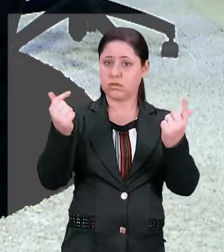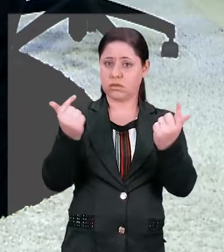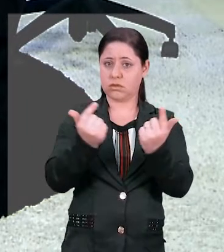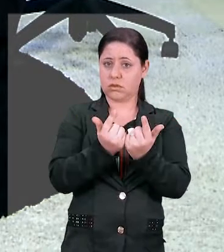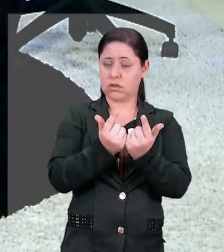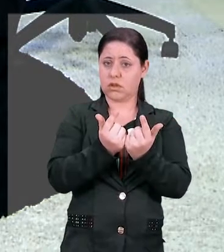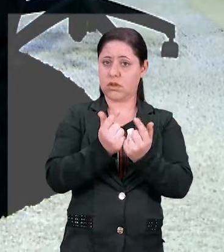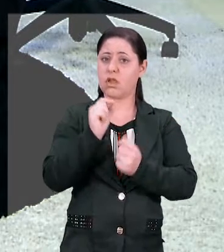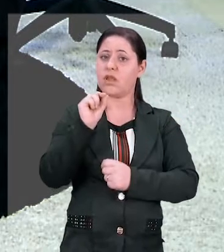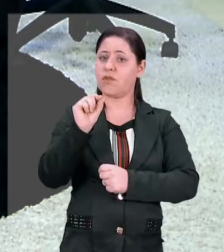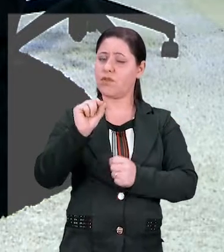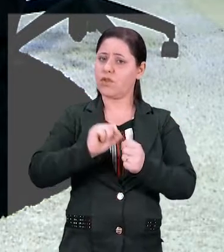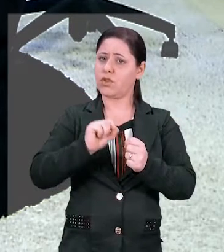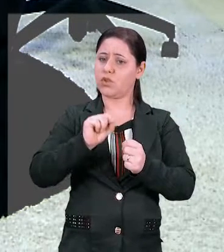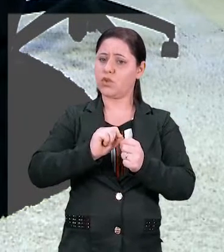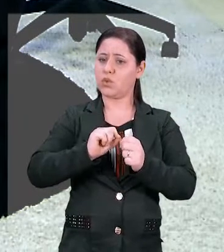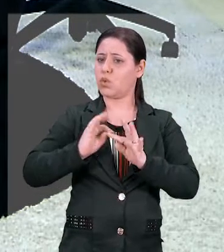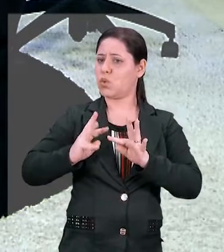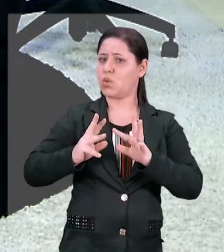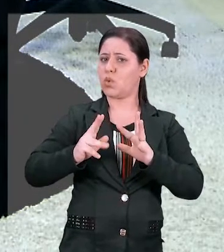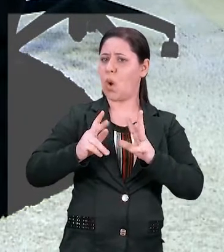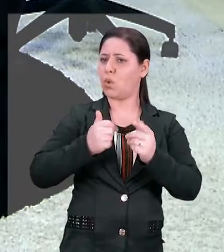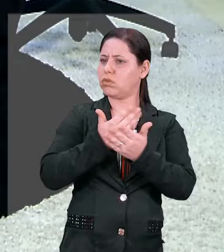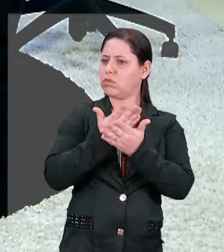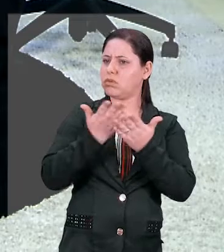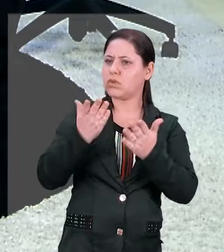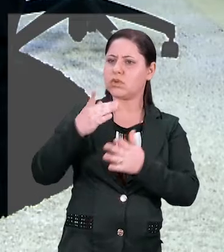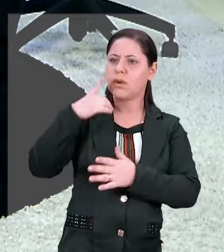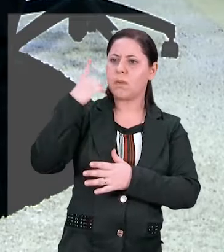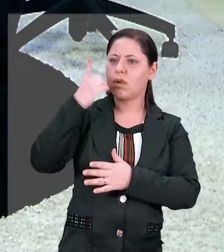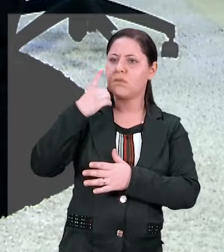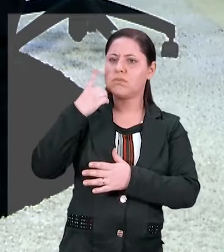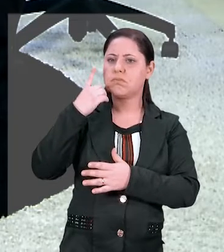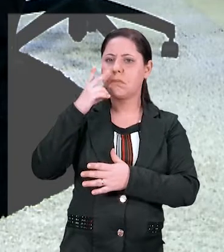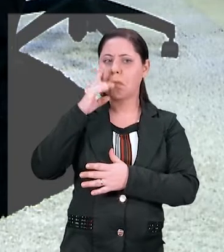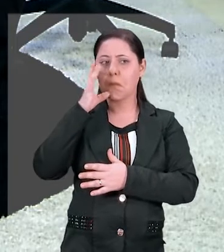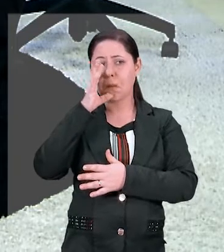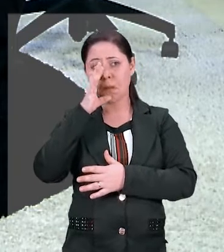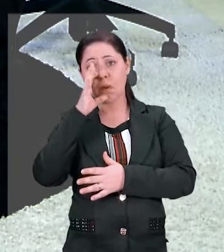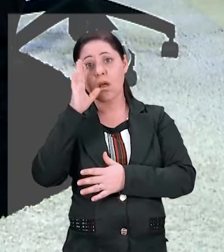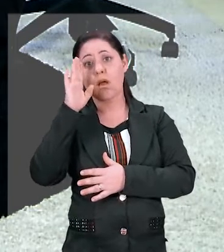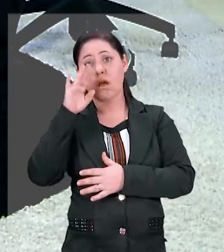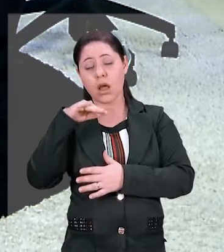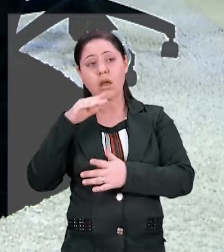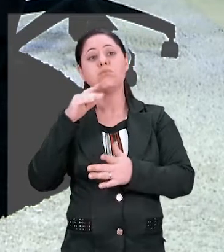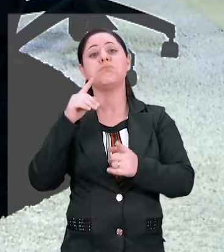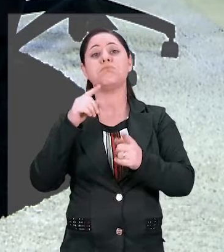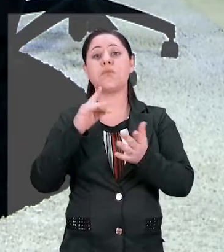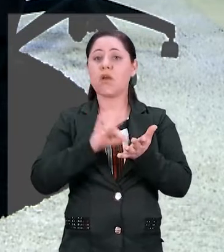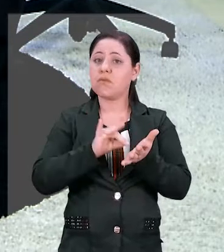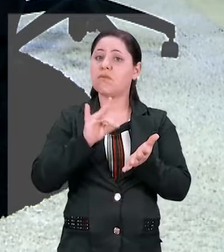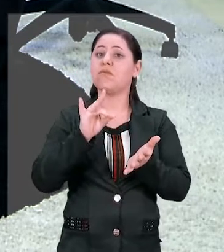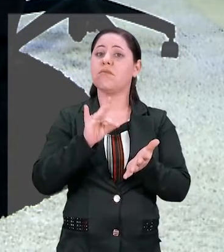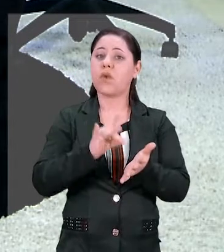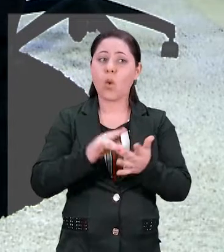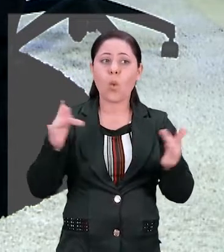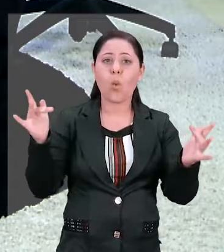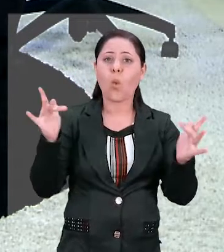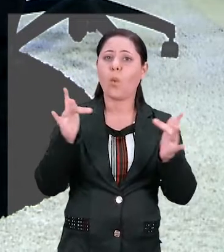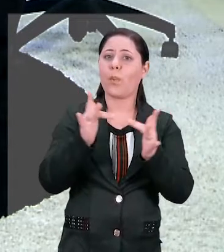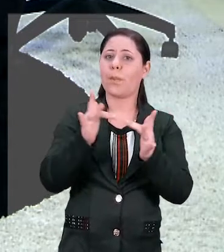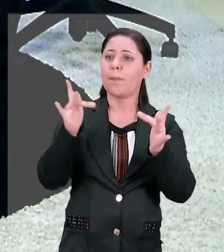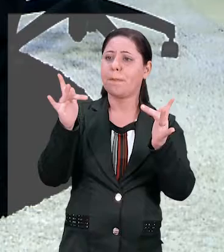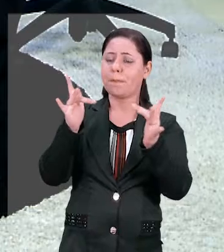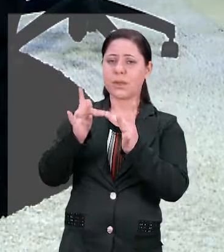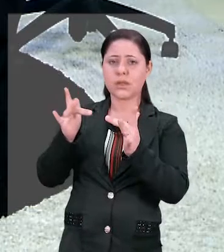que deixou, na verdade, todos os demais deputados aparteando e realmente concordando com as alegações